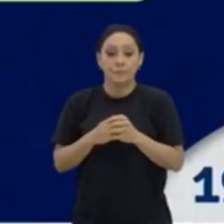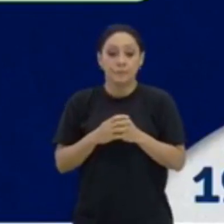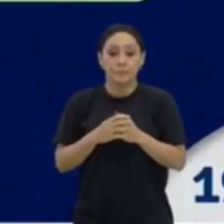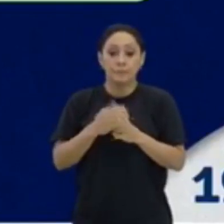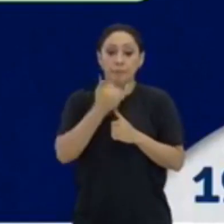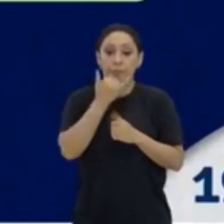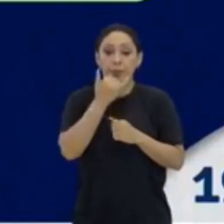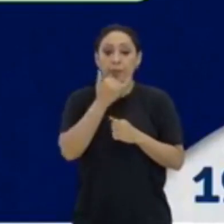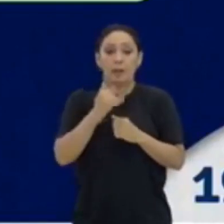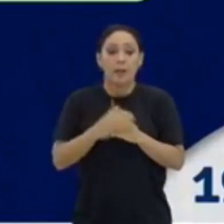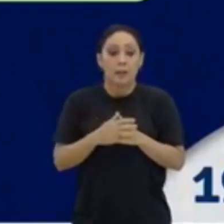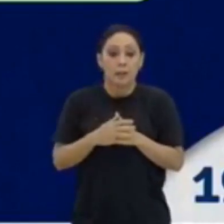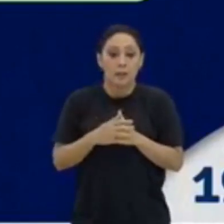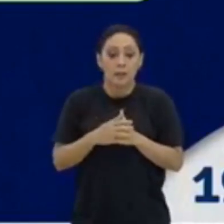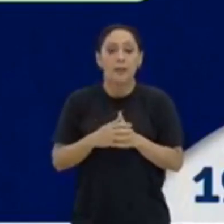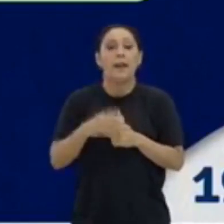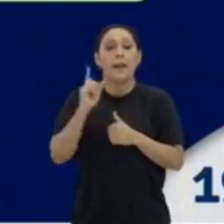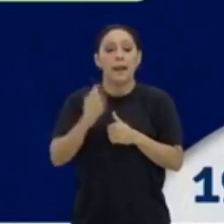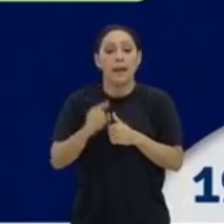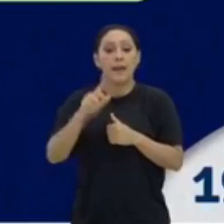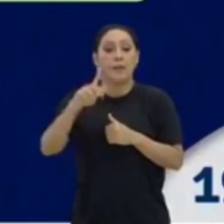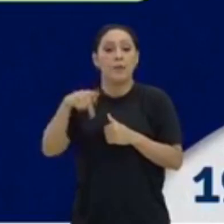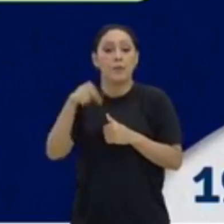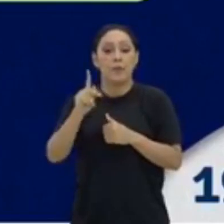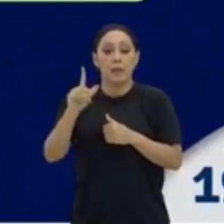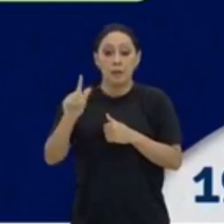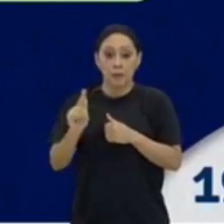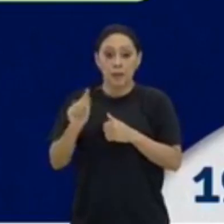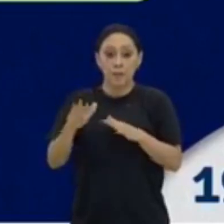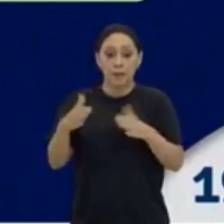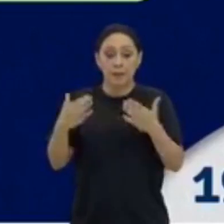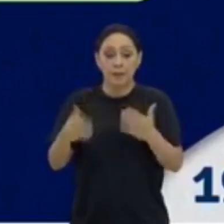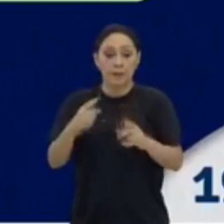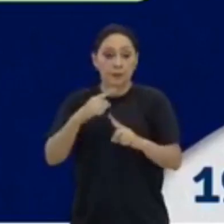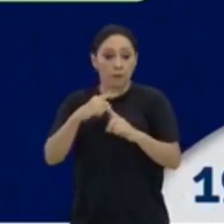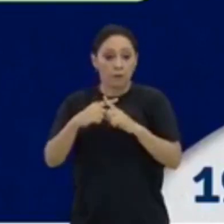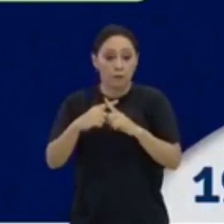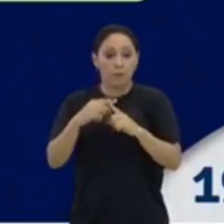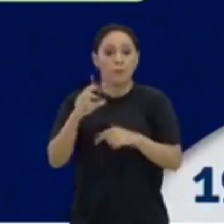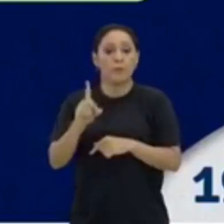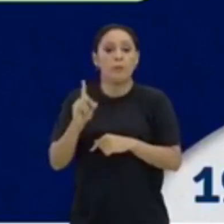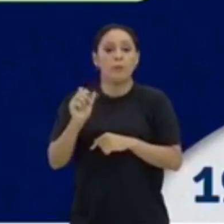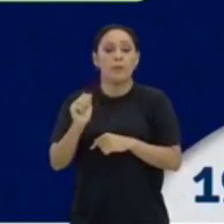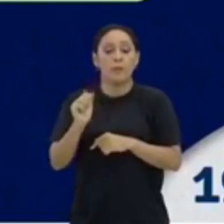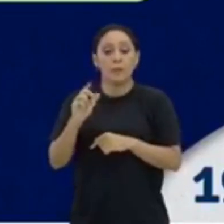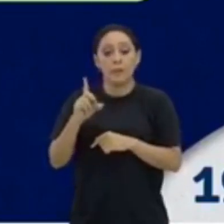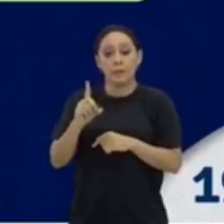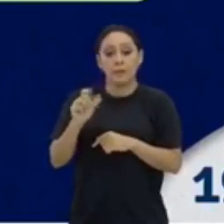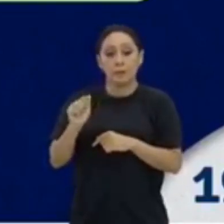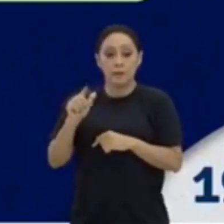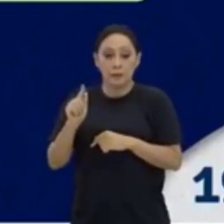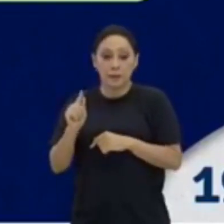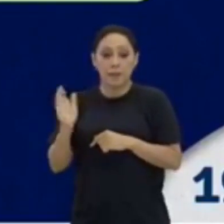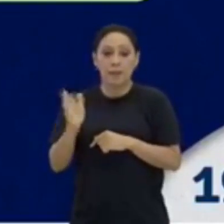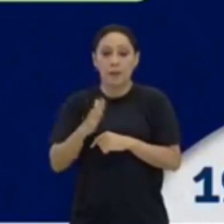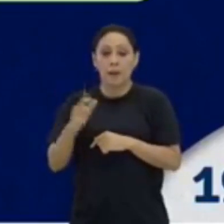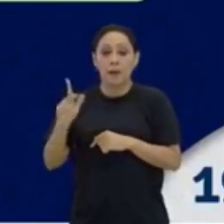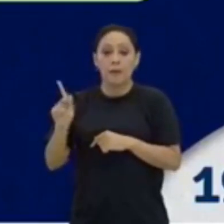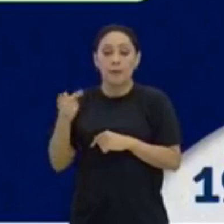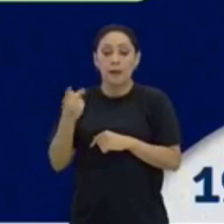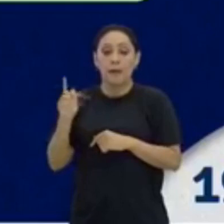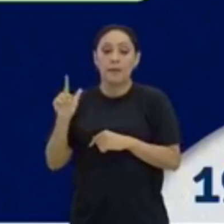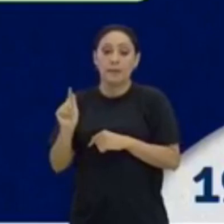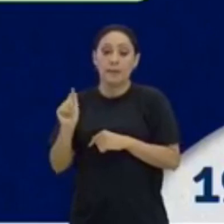Perdão. É, de fato, o quilograma, tá certo? E aí os múltiplos têm decagrama, hectograma e quilograma. É porque muitas das vezes a pessoa pensa que